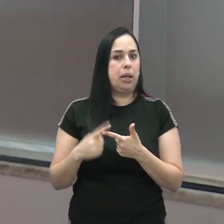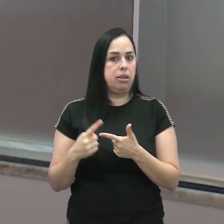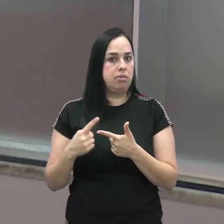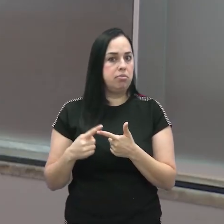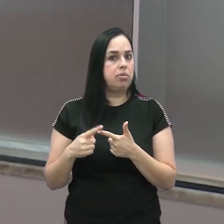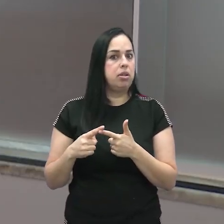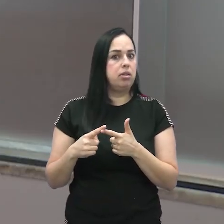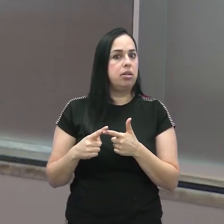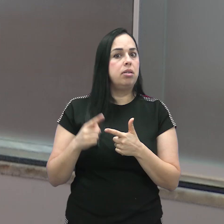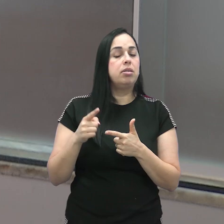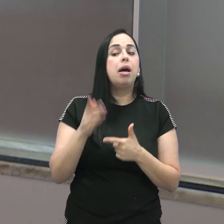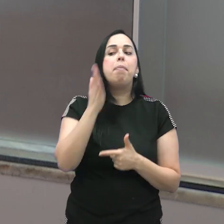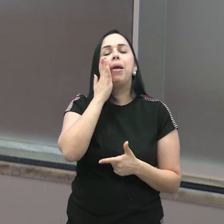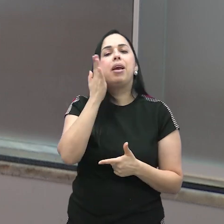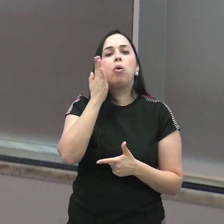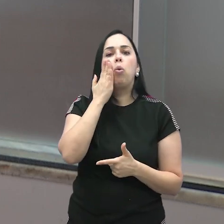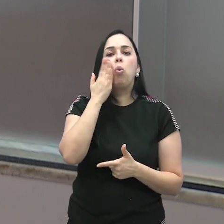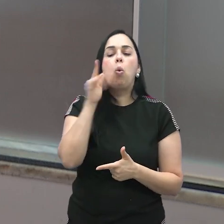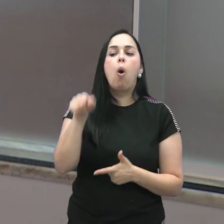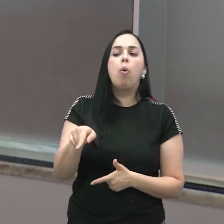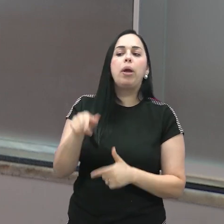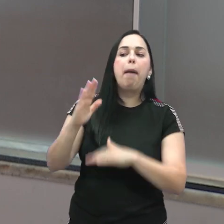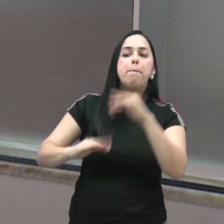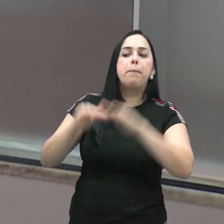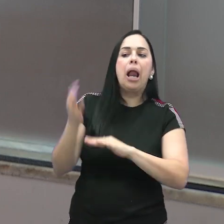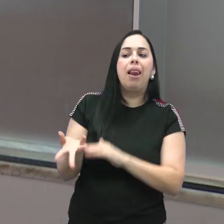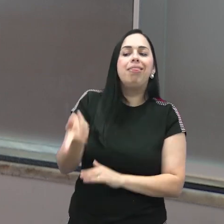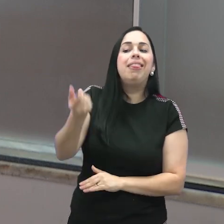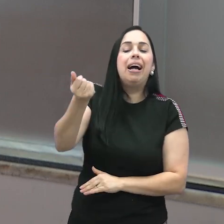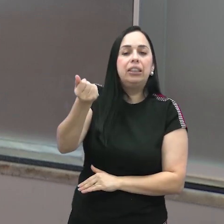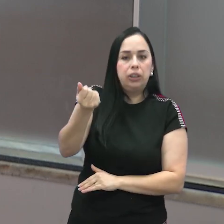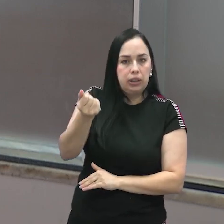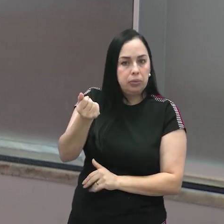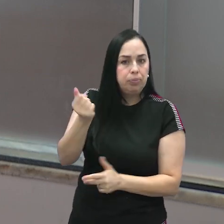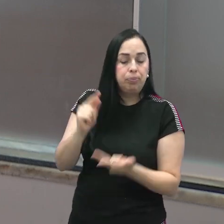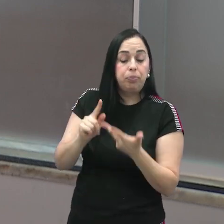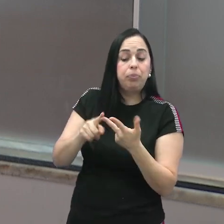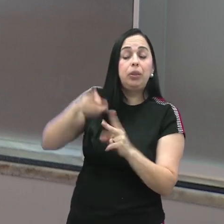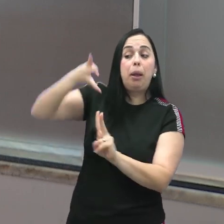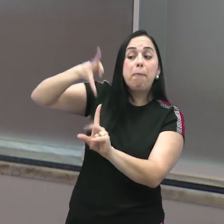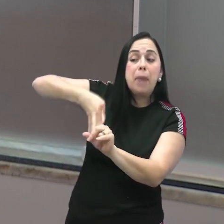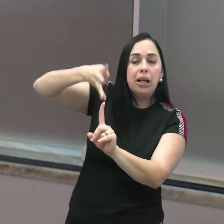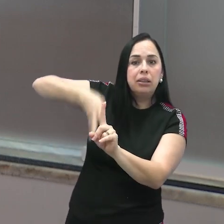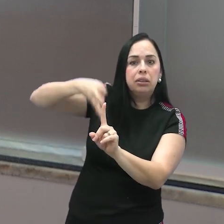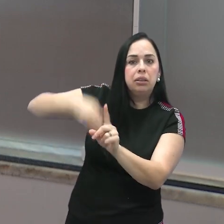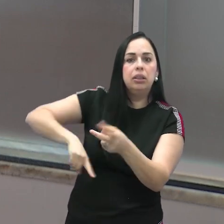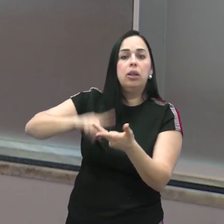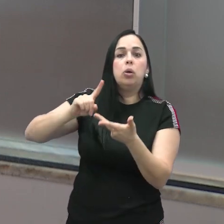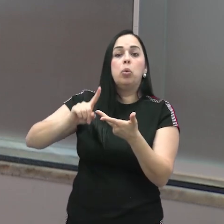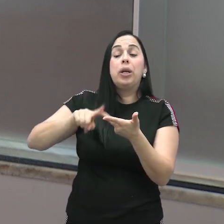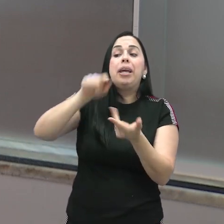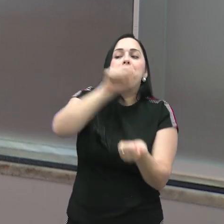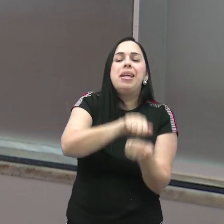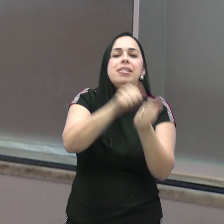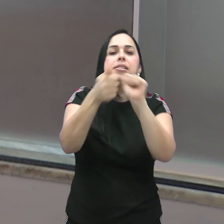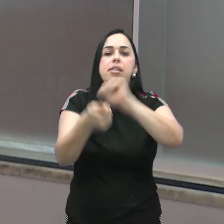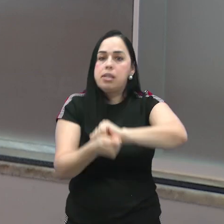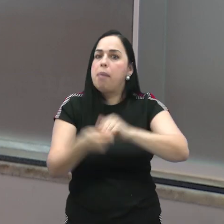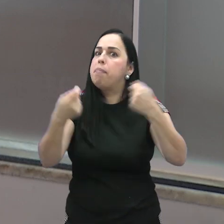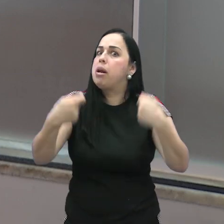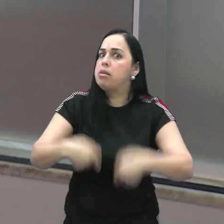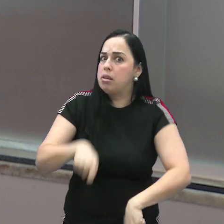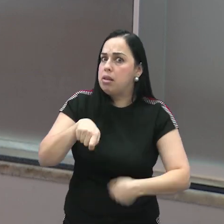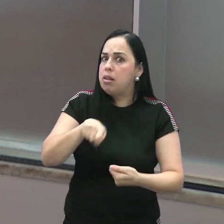um processo de levantamento de quais são as melhores habilidades que esse sujeito apresenta, quais são os ajustes que precisam